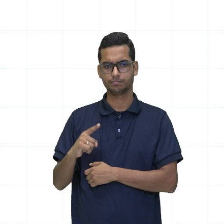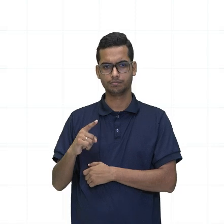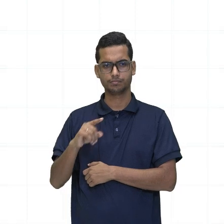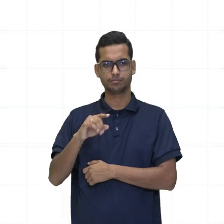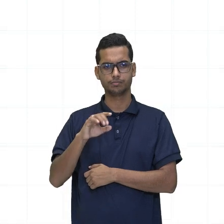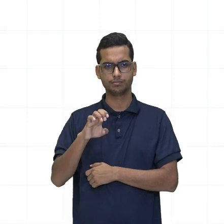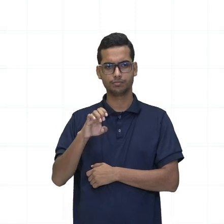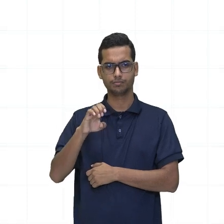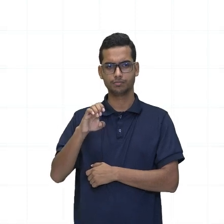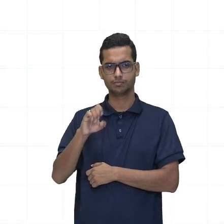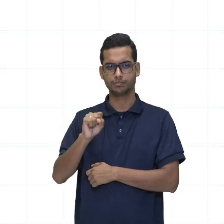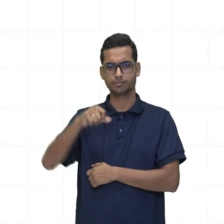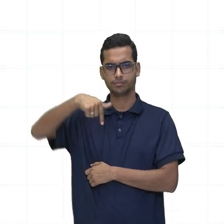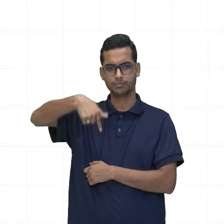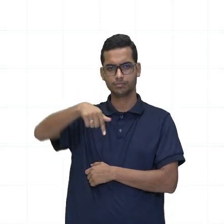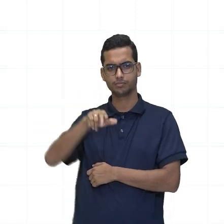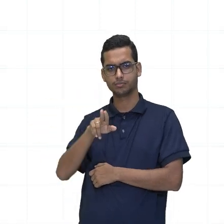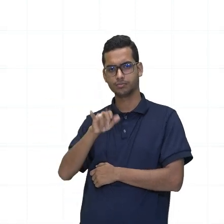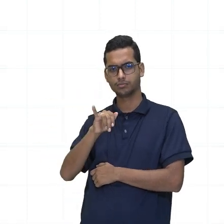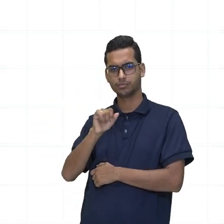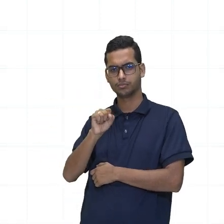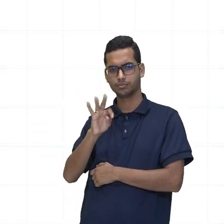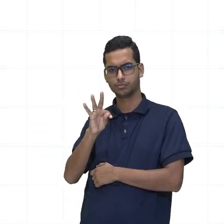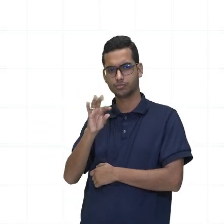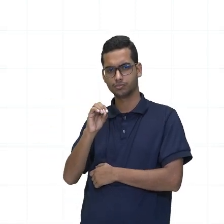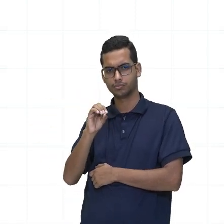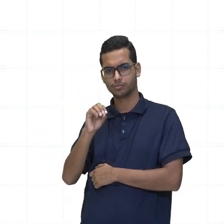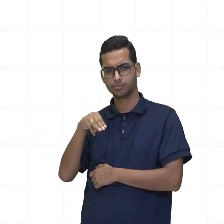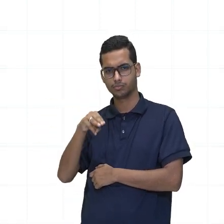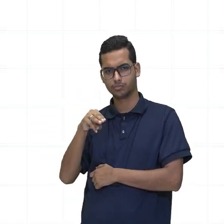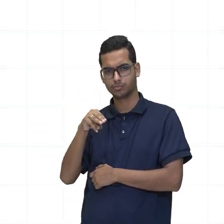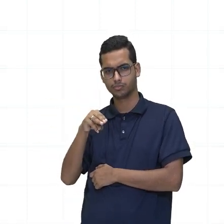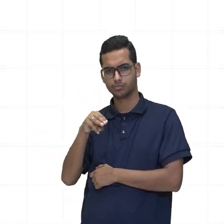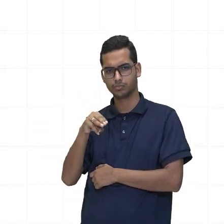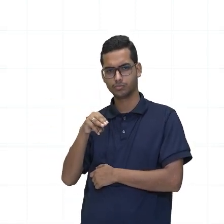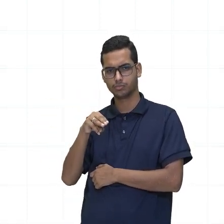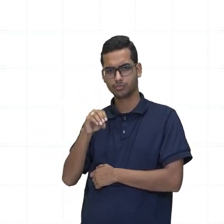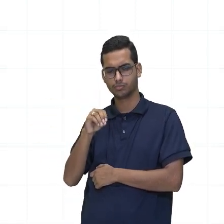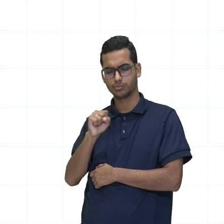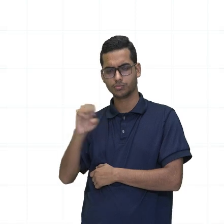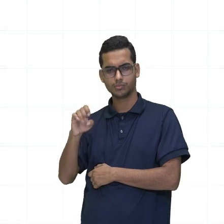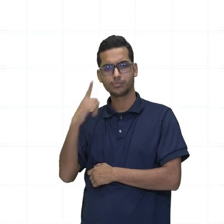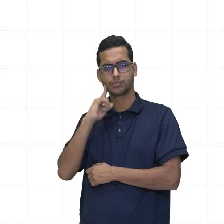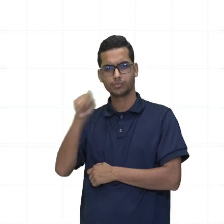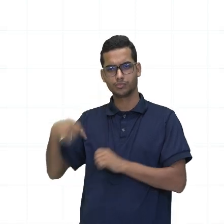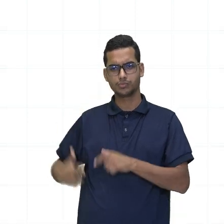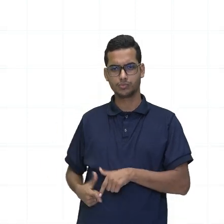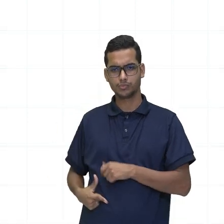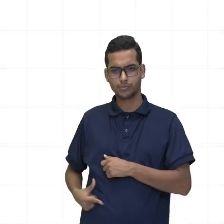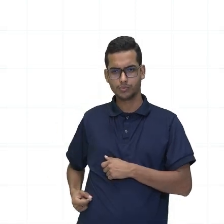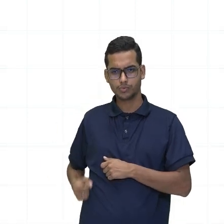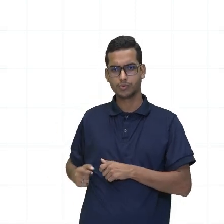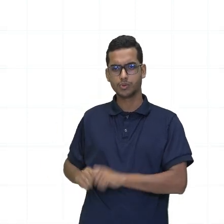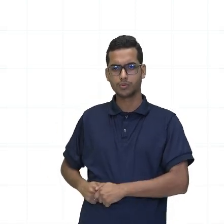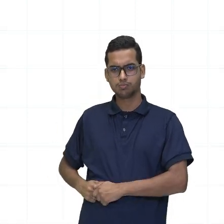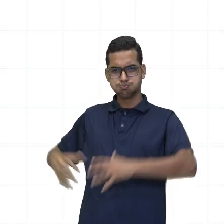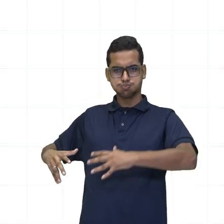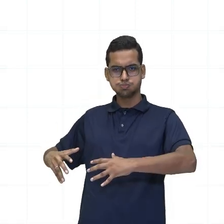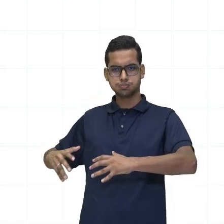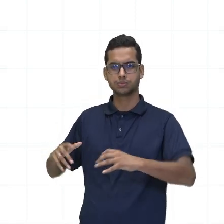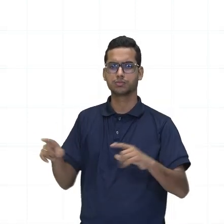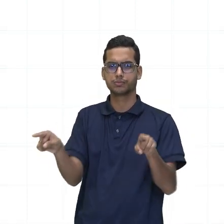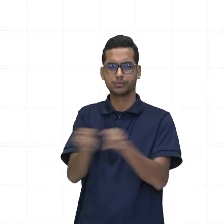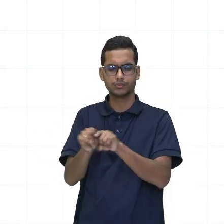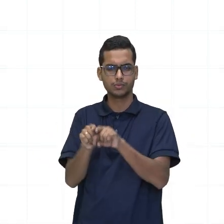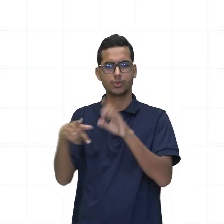faz parte do ciclo de vida dessa doença, né, desse verme, e aí quando ele entra em contato então com esse